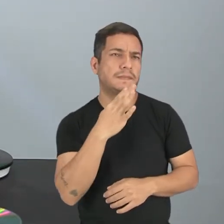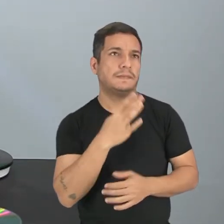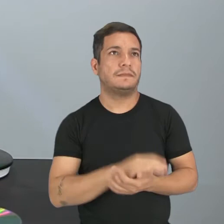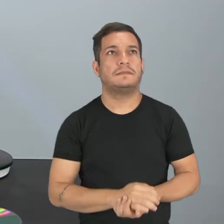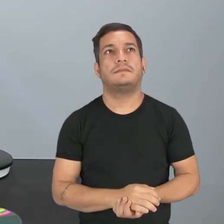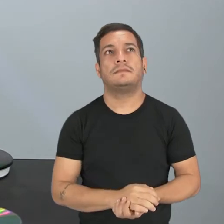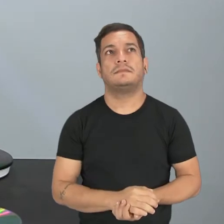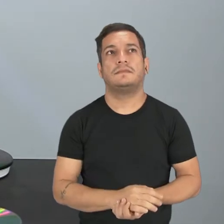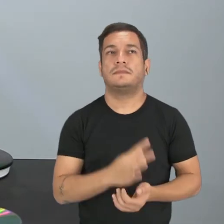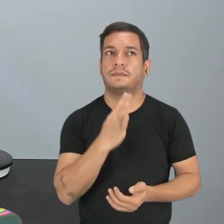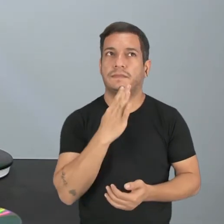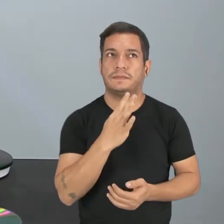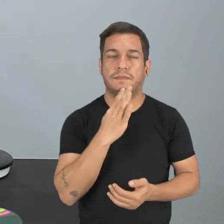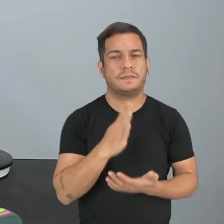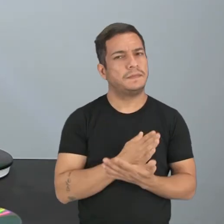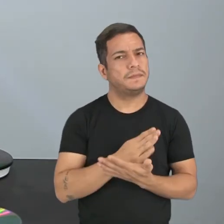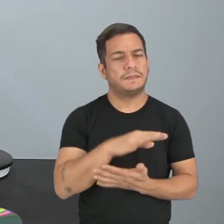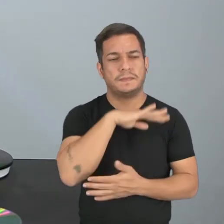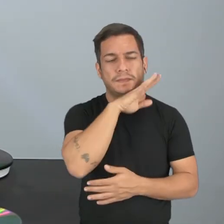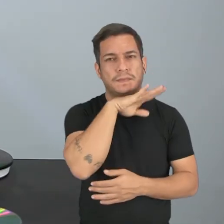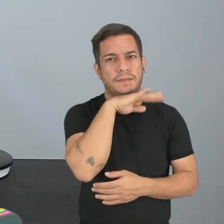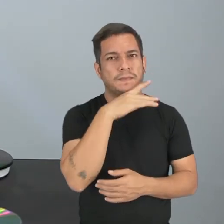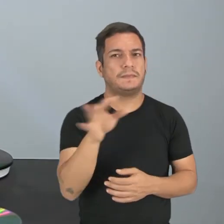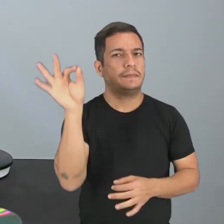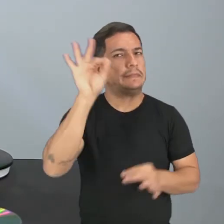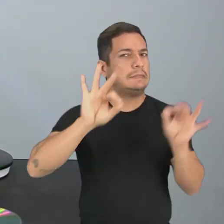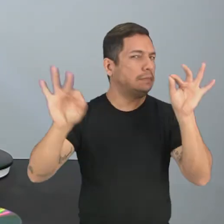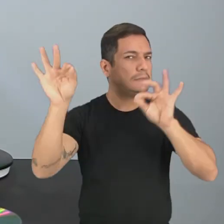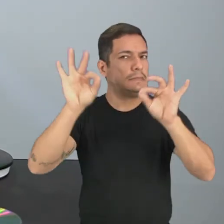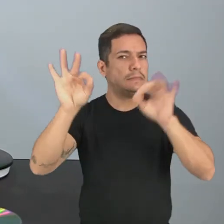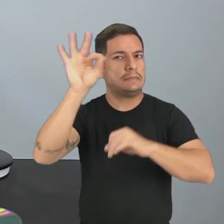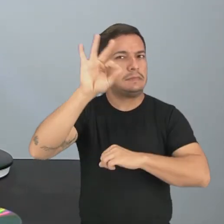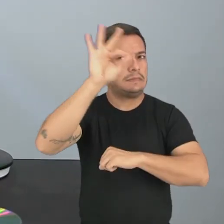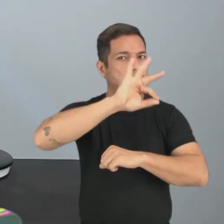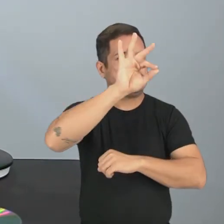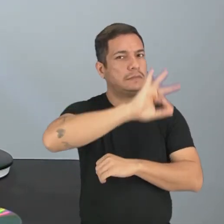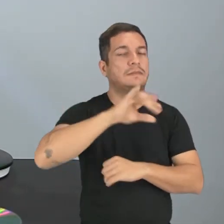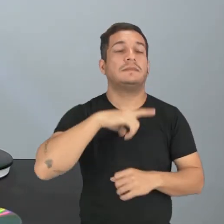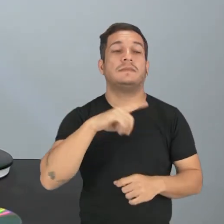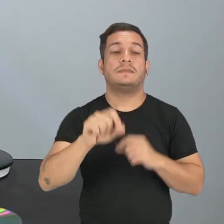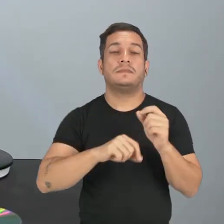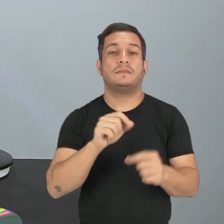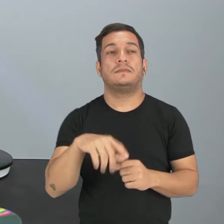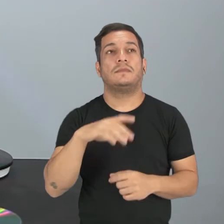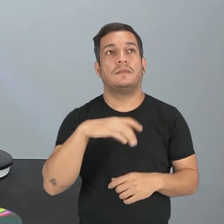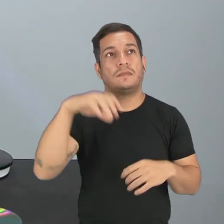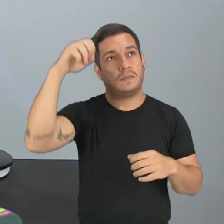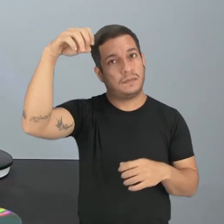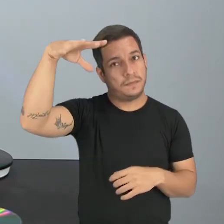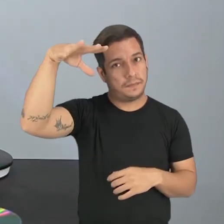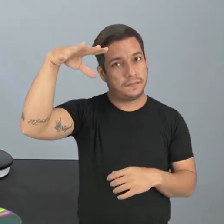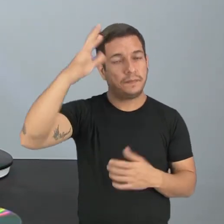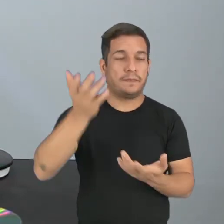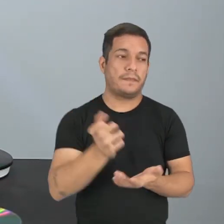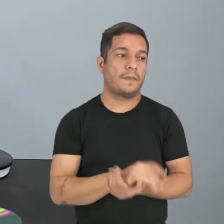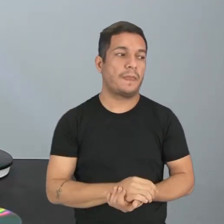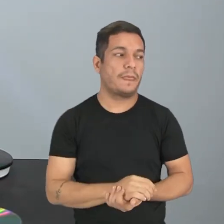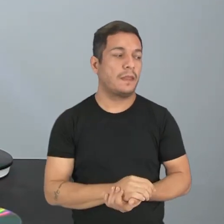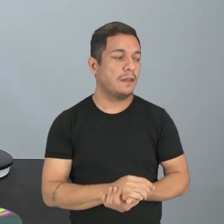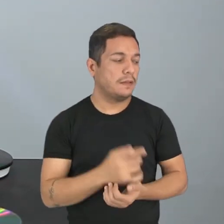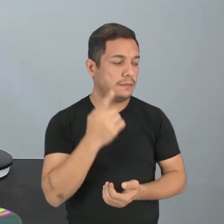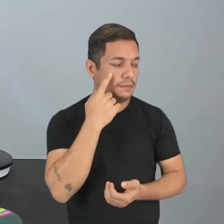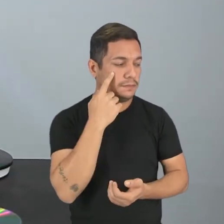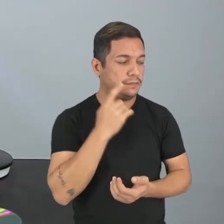conhecem? Conhecem algum animalzinho ou inseto que produz, que ilumina?